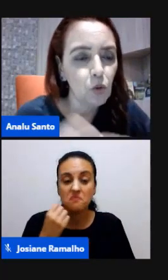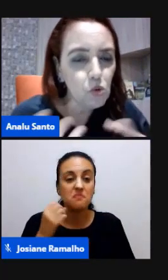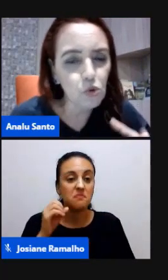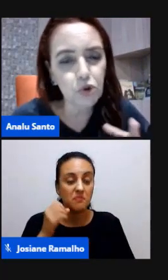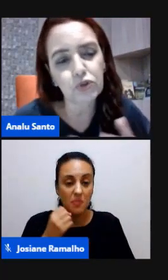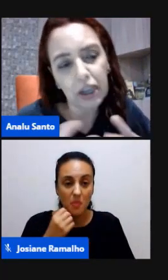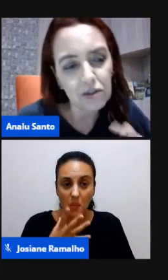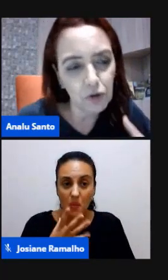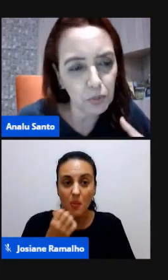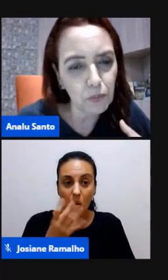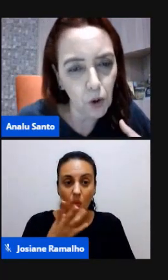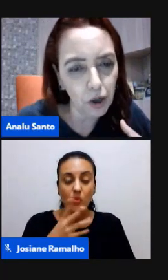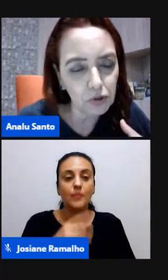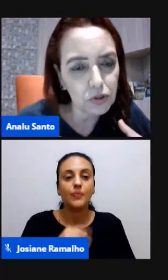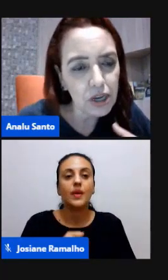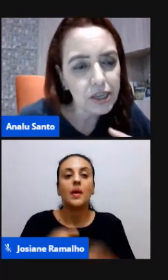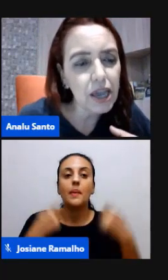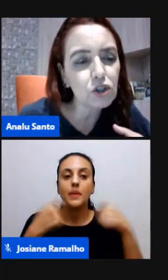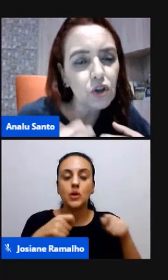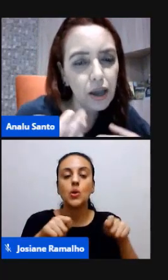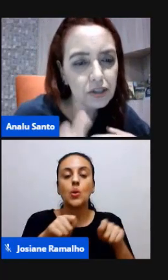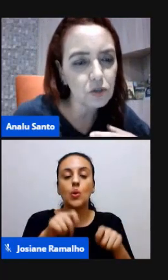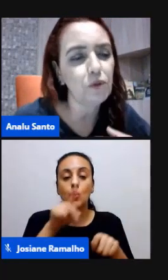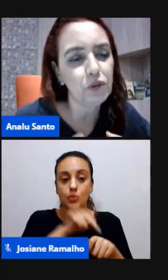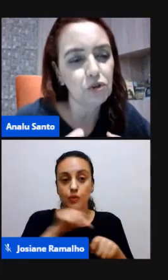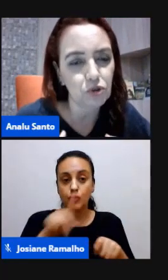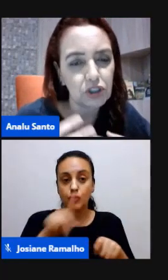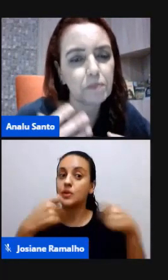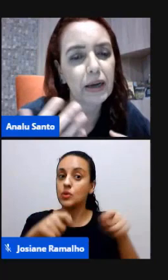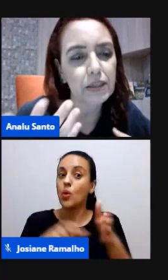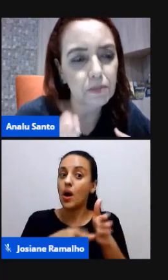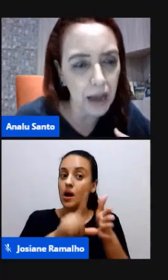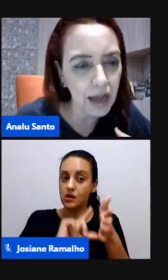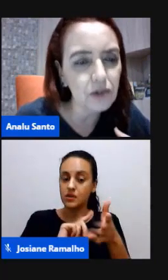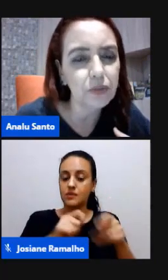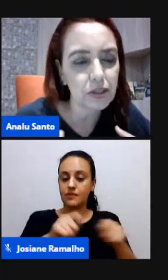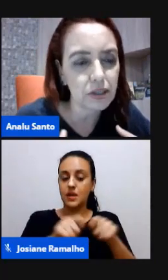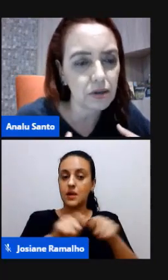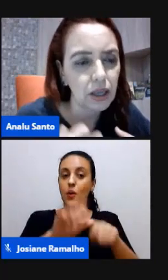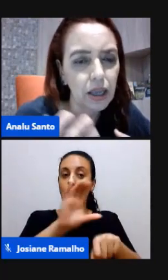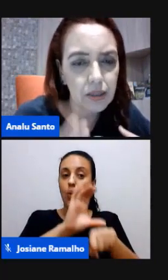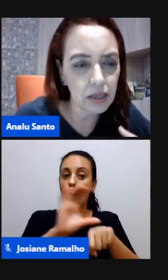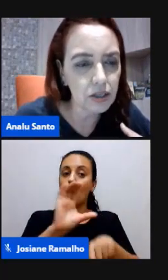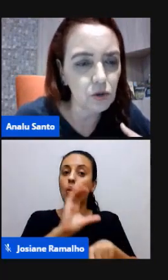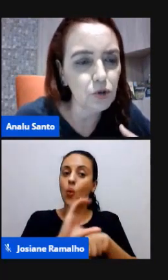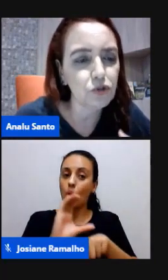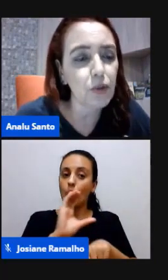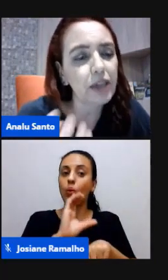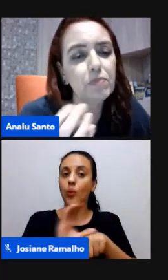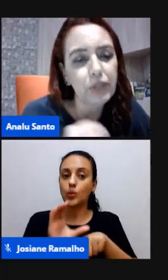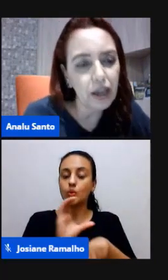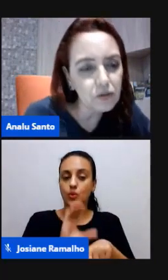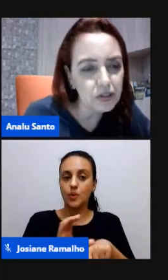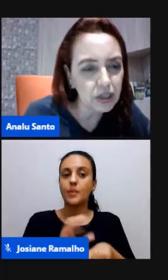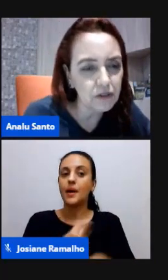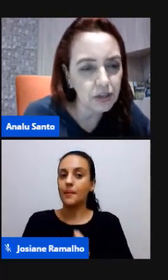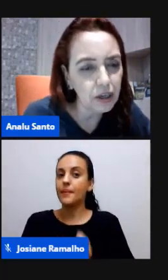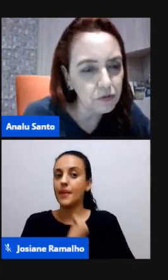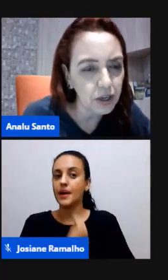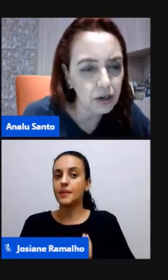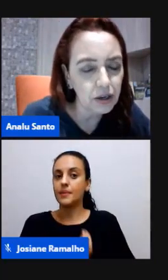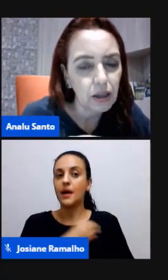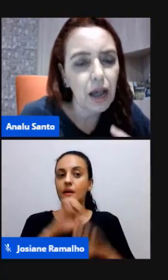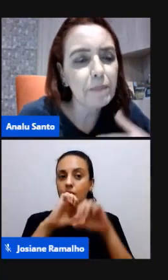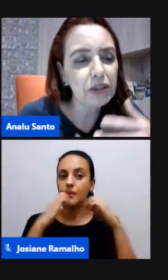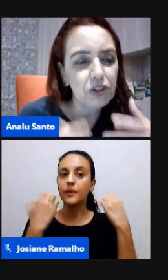um curso, né, que foi por módulos, e aí só esses professores que participaram desse curso é que puderam se inscrever